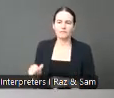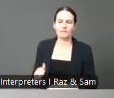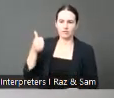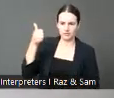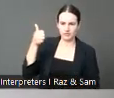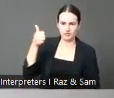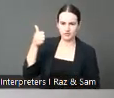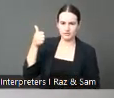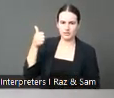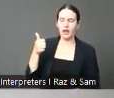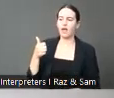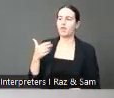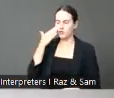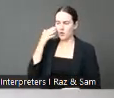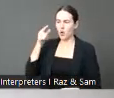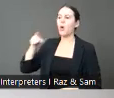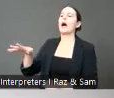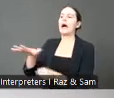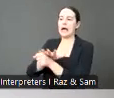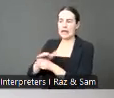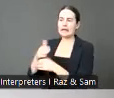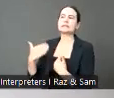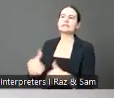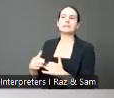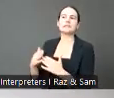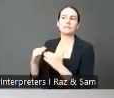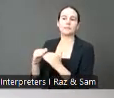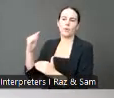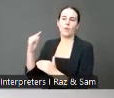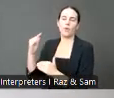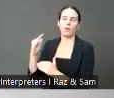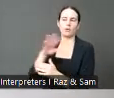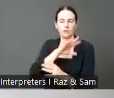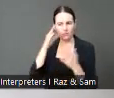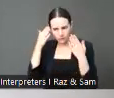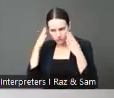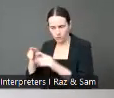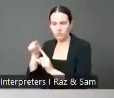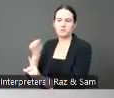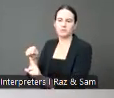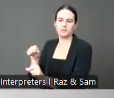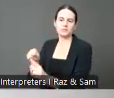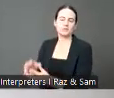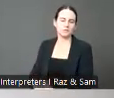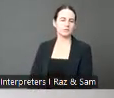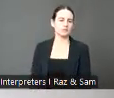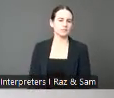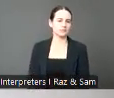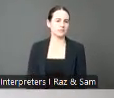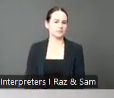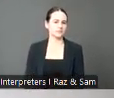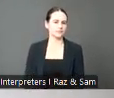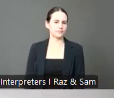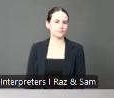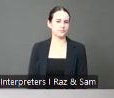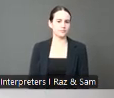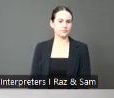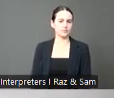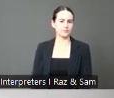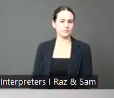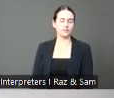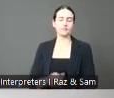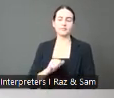regiões, melhorando o nível de aceleração para tratamento, participação dos atores, com a participação ativa